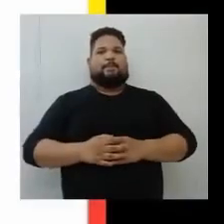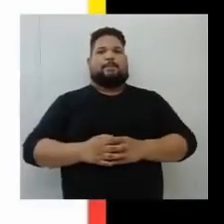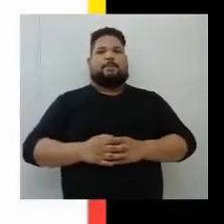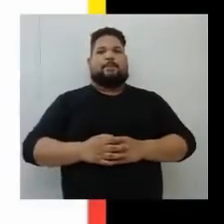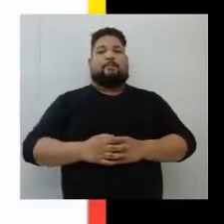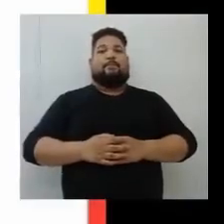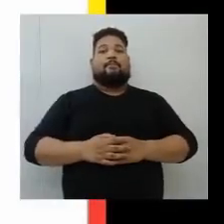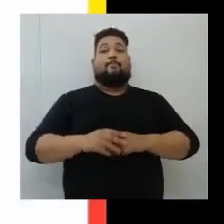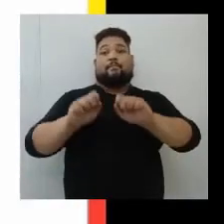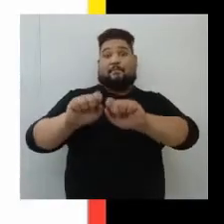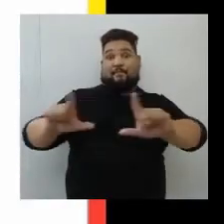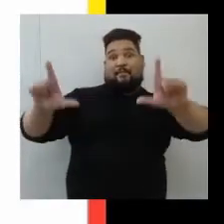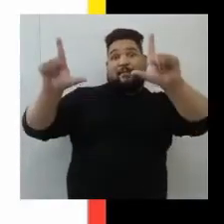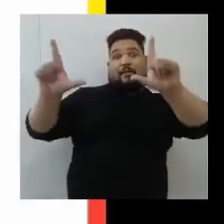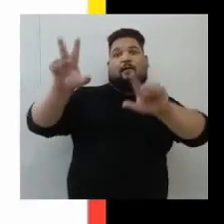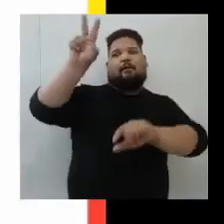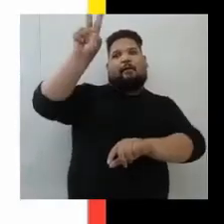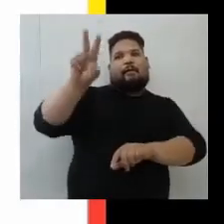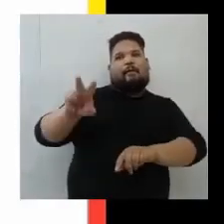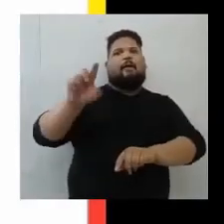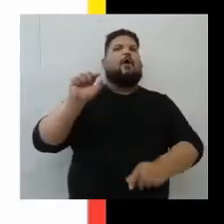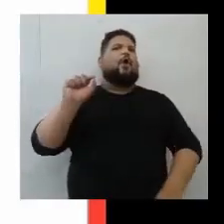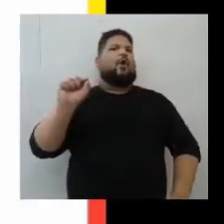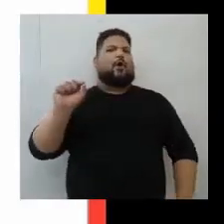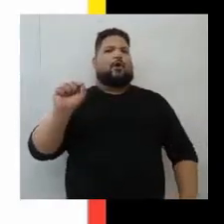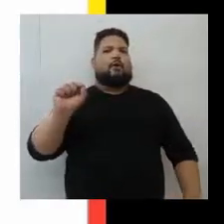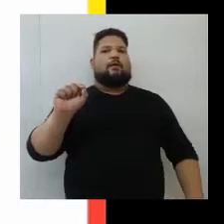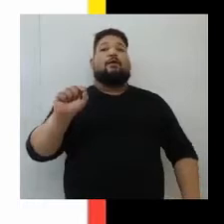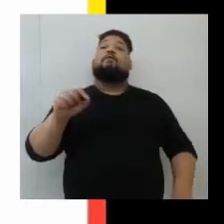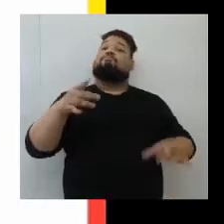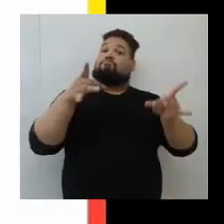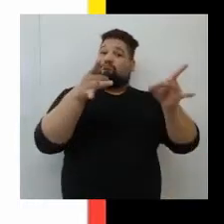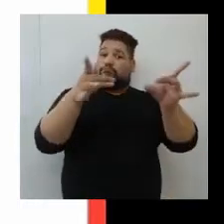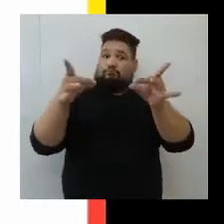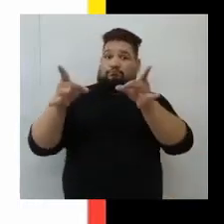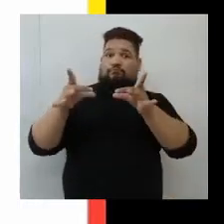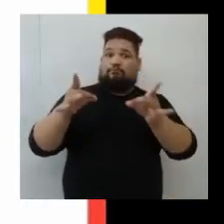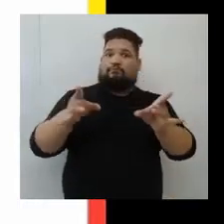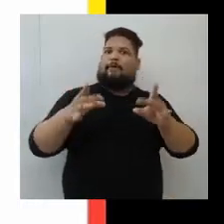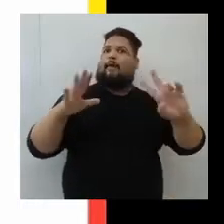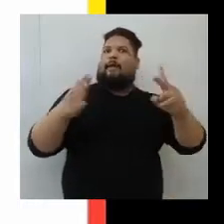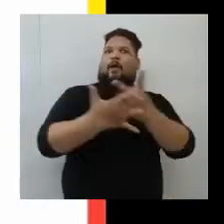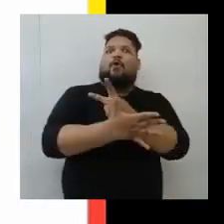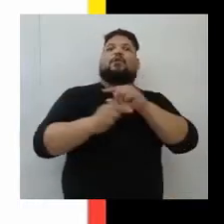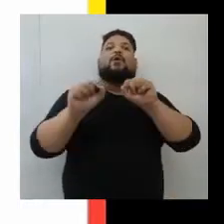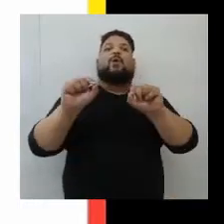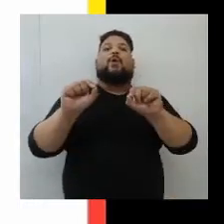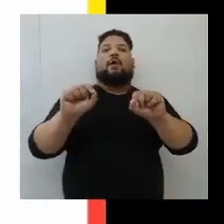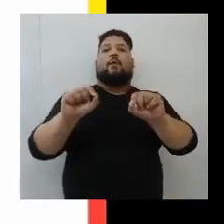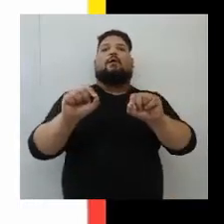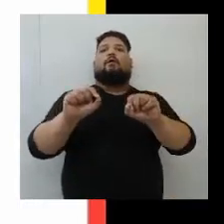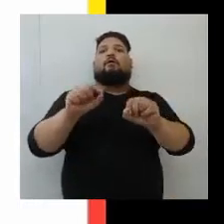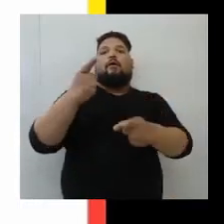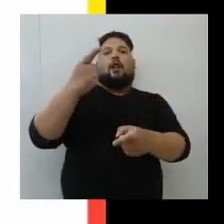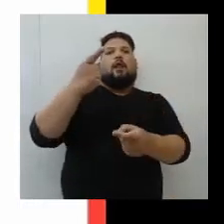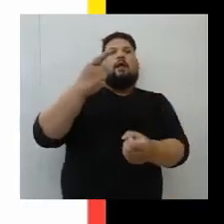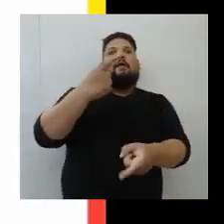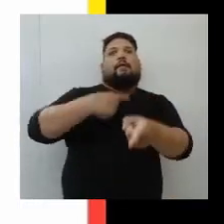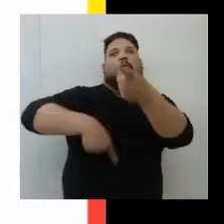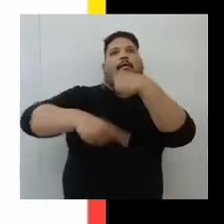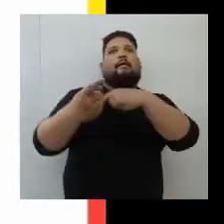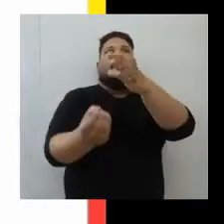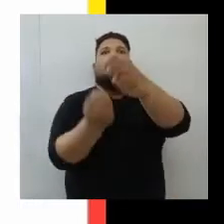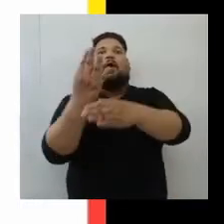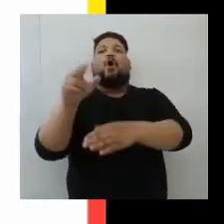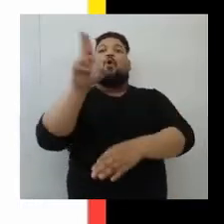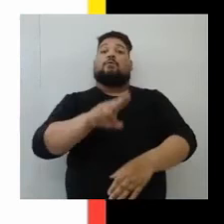Nesse próximo slide, você pode ver que, graças ao comércio, houve um renascimento e o uso de